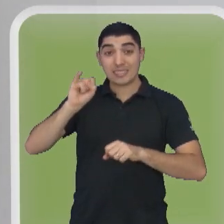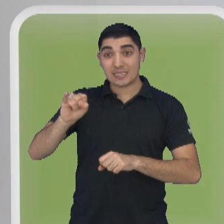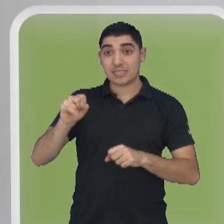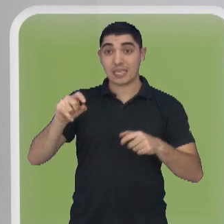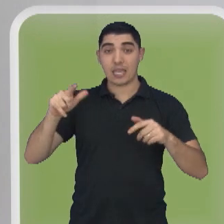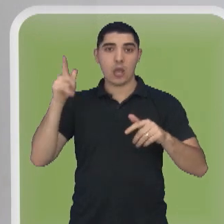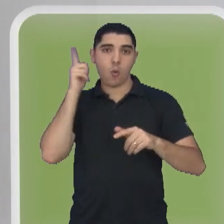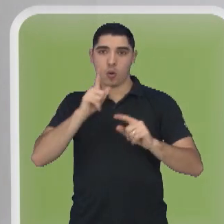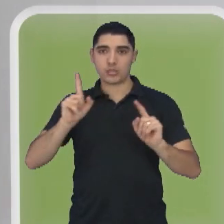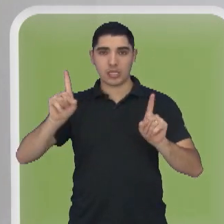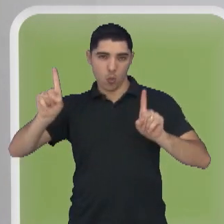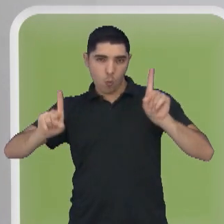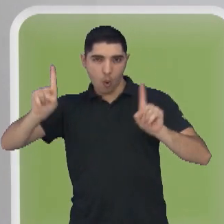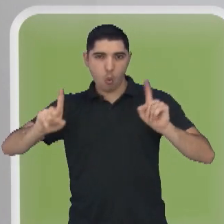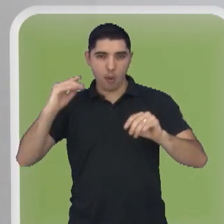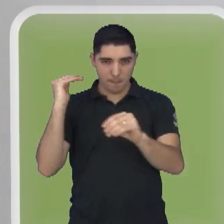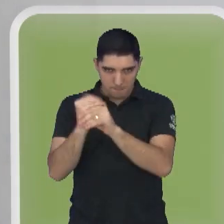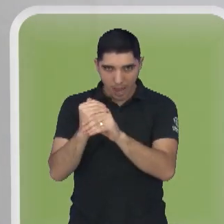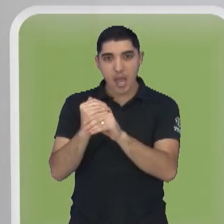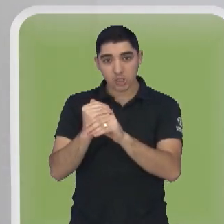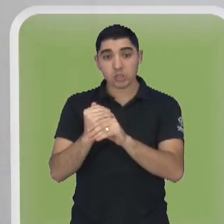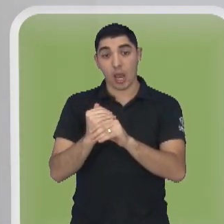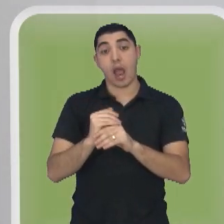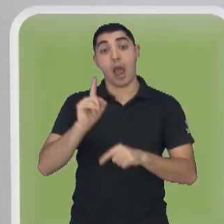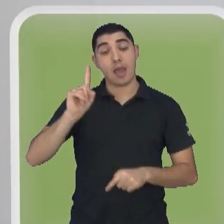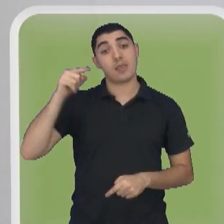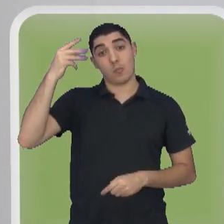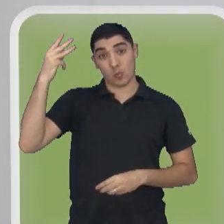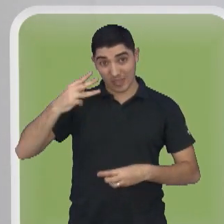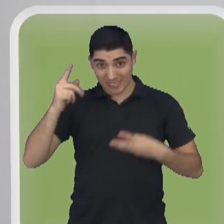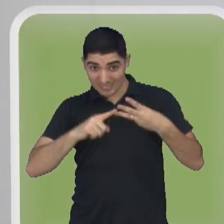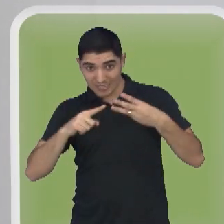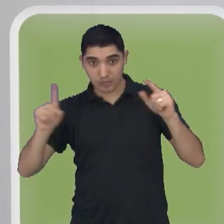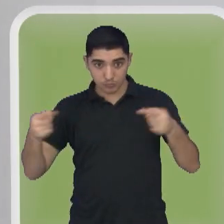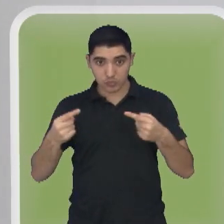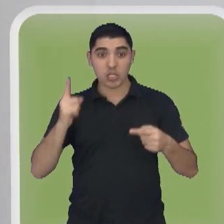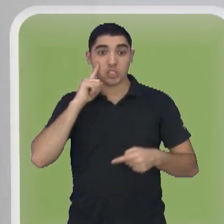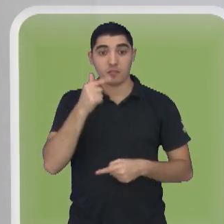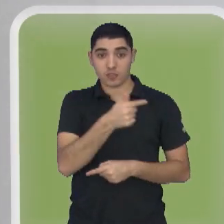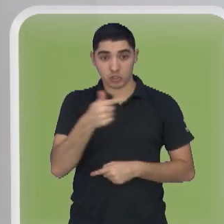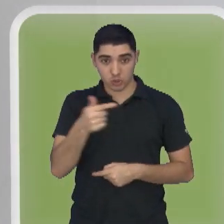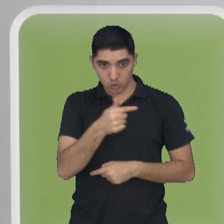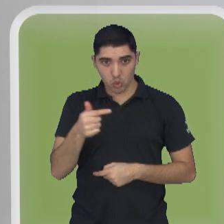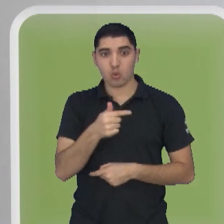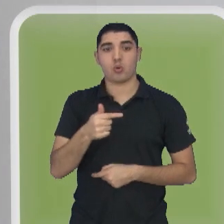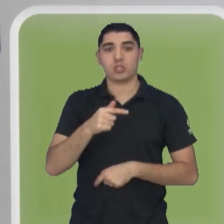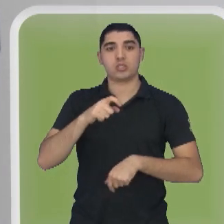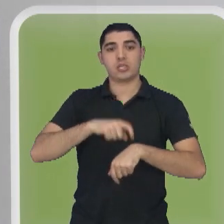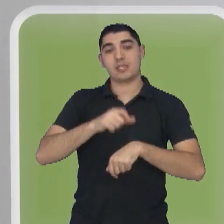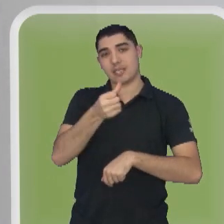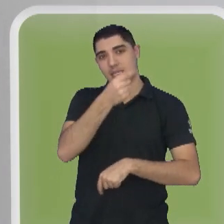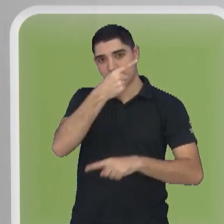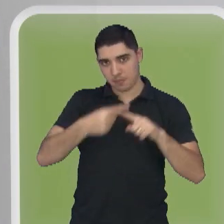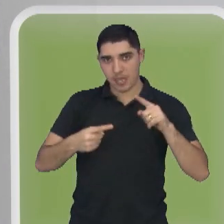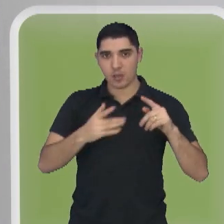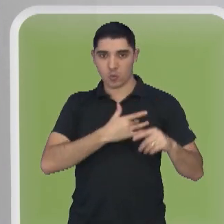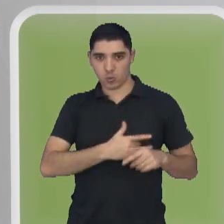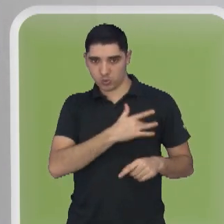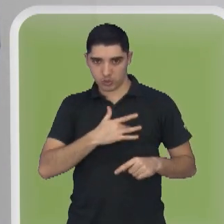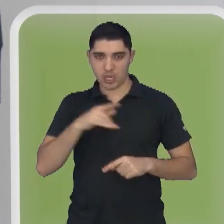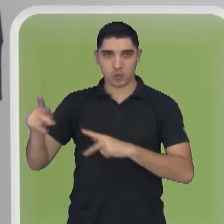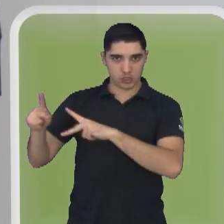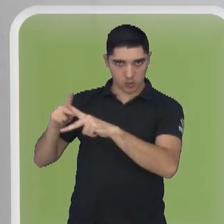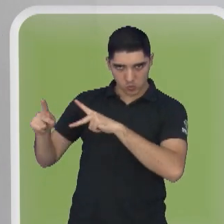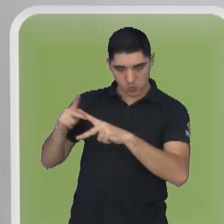tivermos um empate aqui, uma vitória para cada lado, os terceiros jogos acontecem no dia 22, 18h30, Cruzeiro e Farmacon de Vôlei